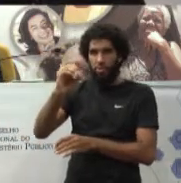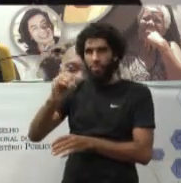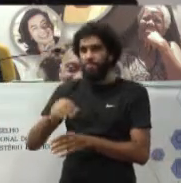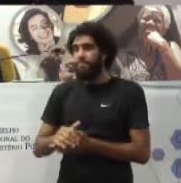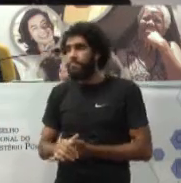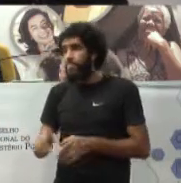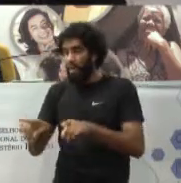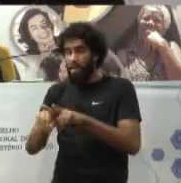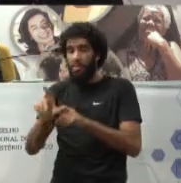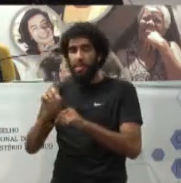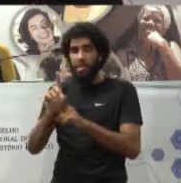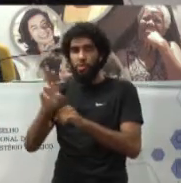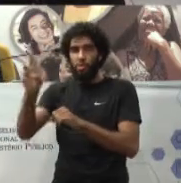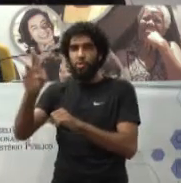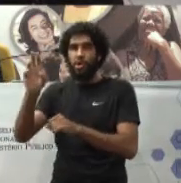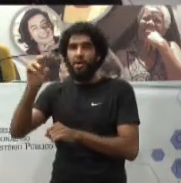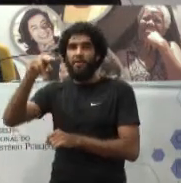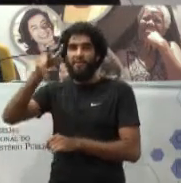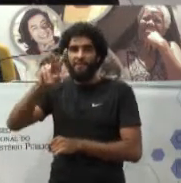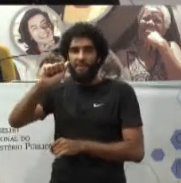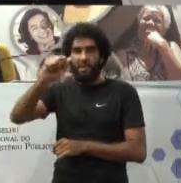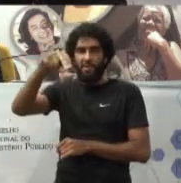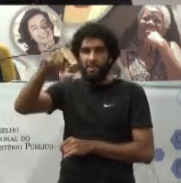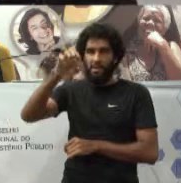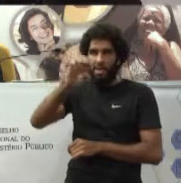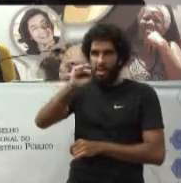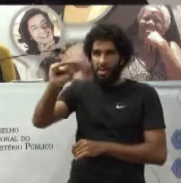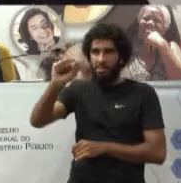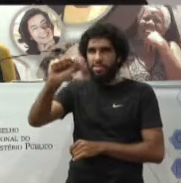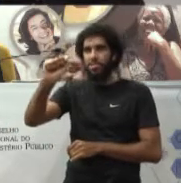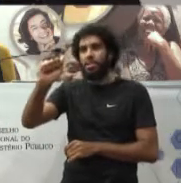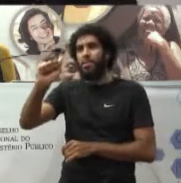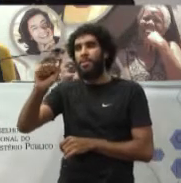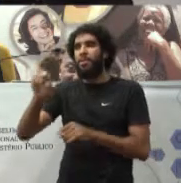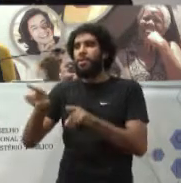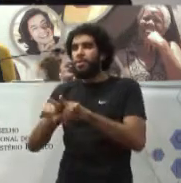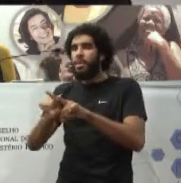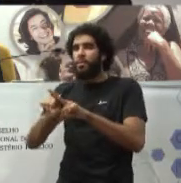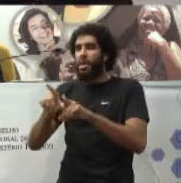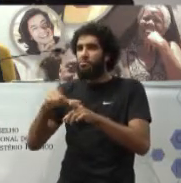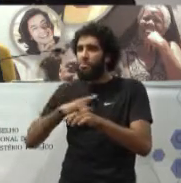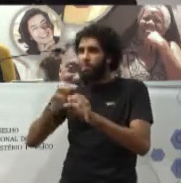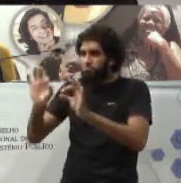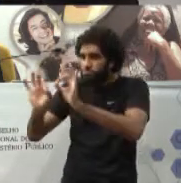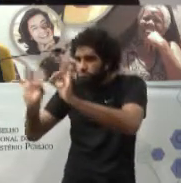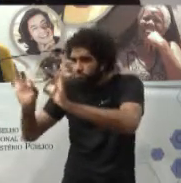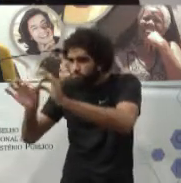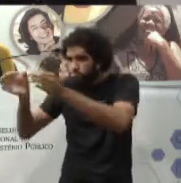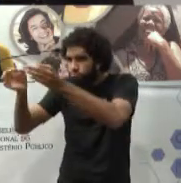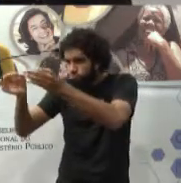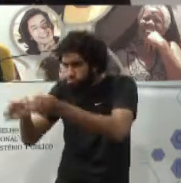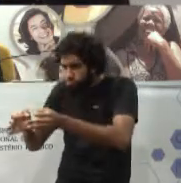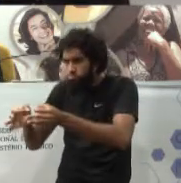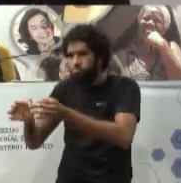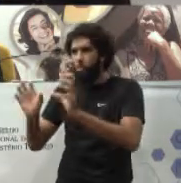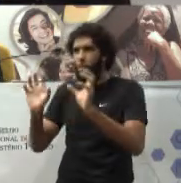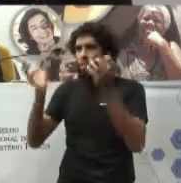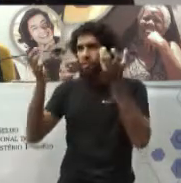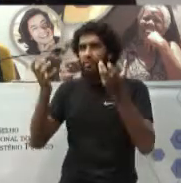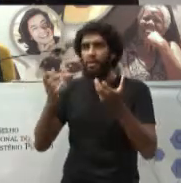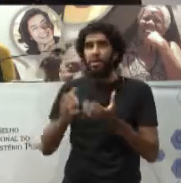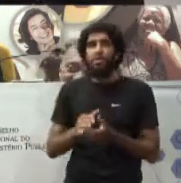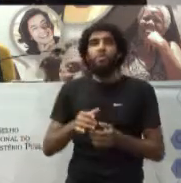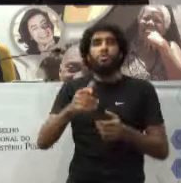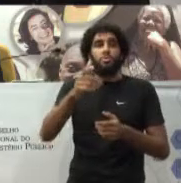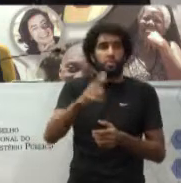que o cumprimento é pela organização pela realização do evento e mais uma vez